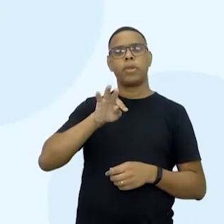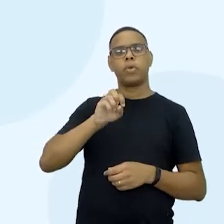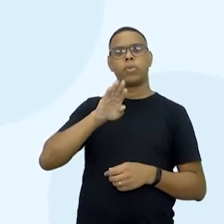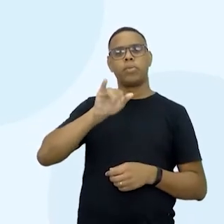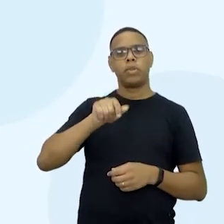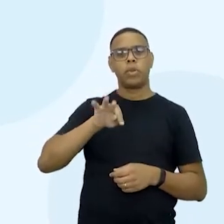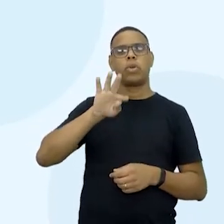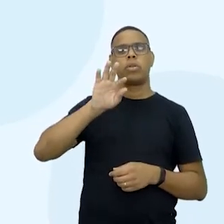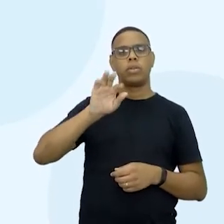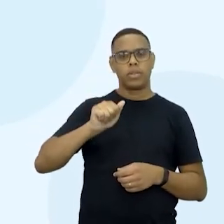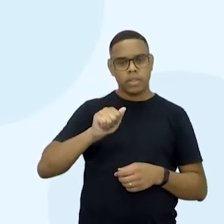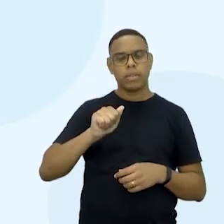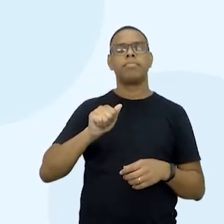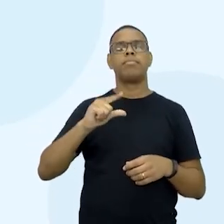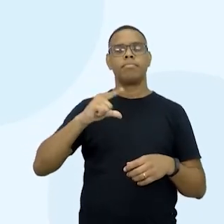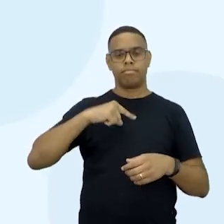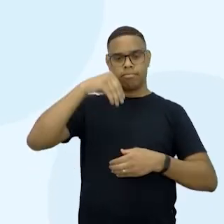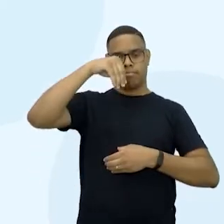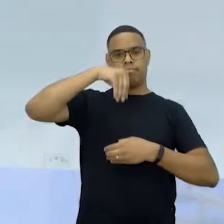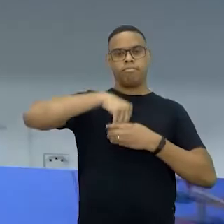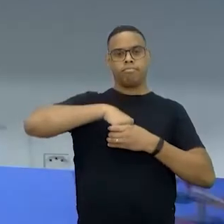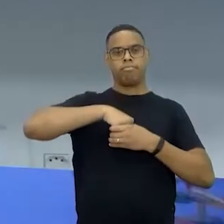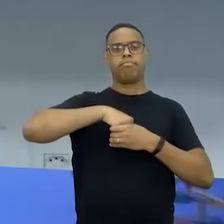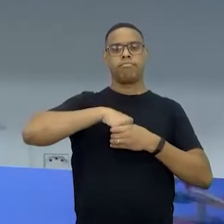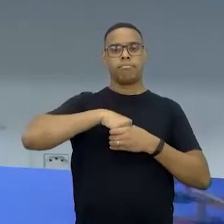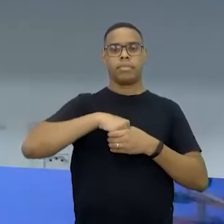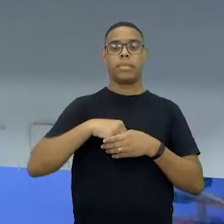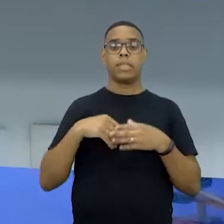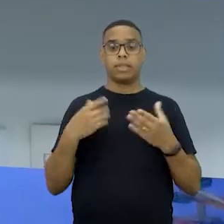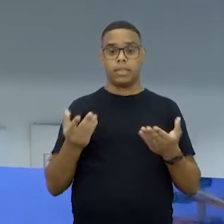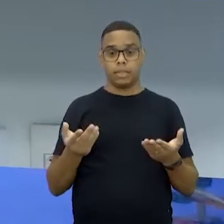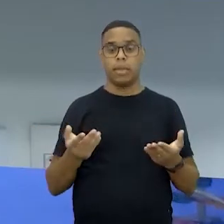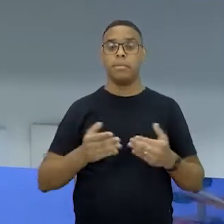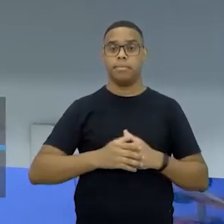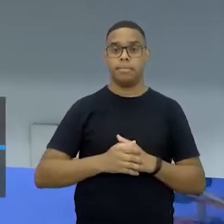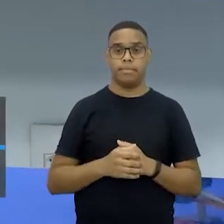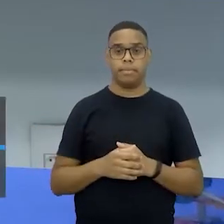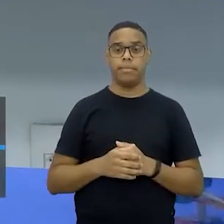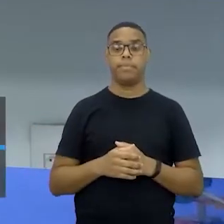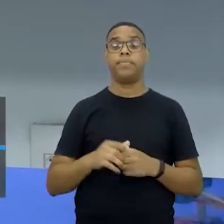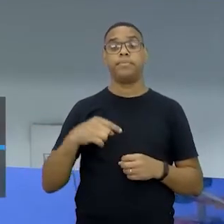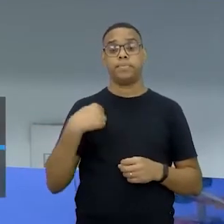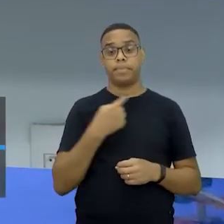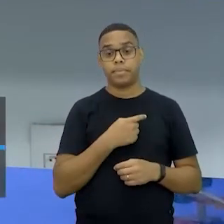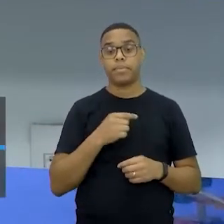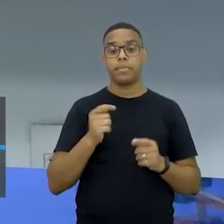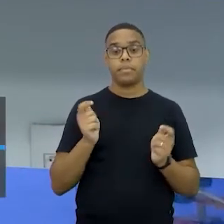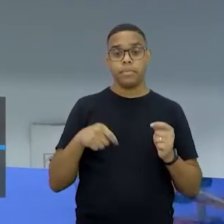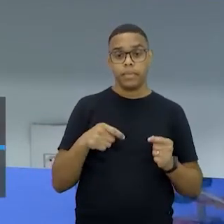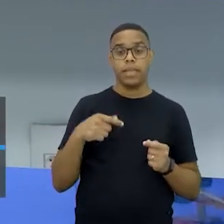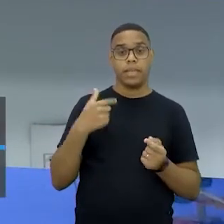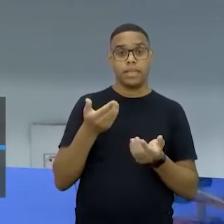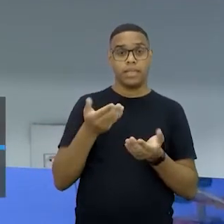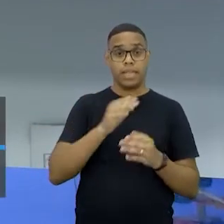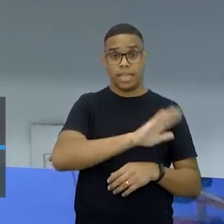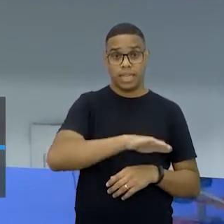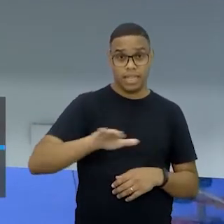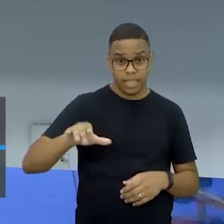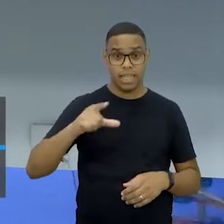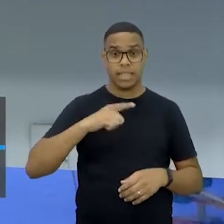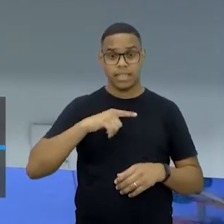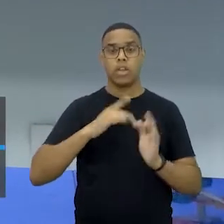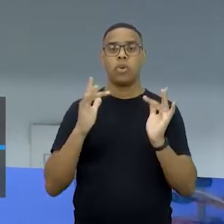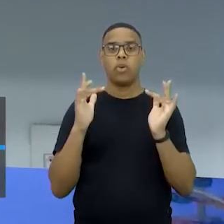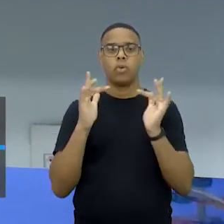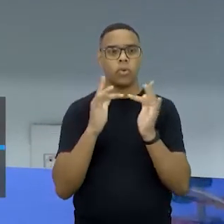microbiota intestinal ou seja quanto mais então a gente permite que as nossas crianças tenham